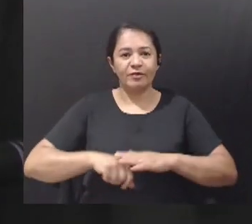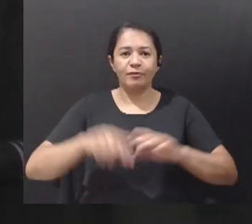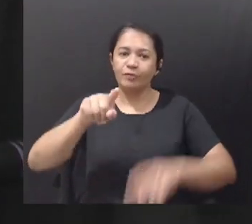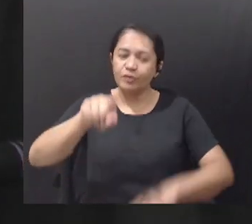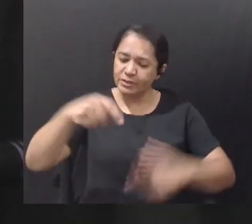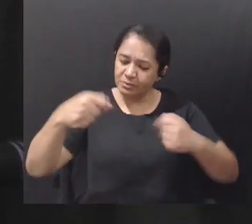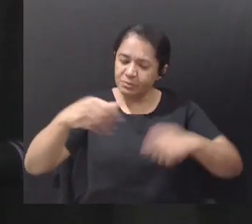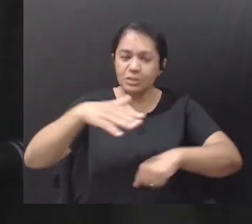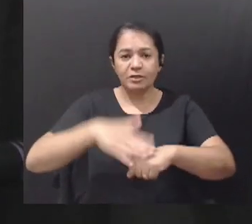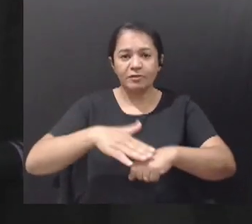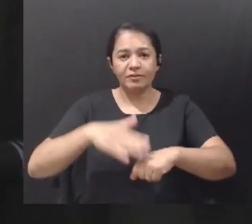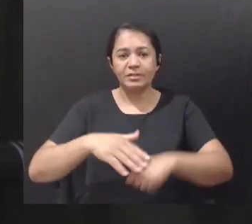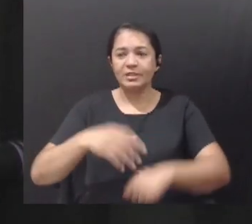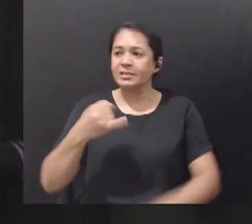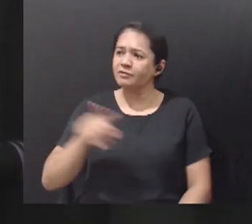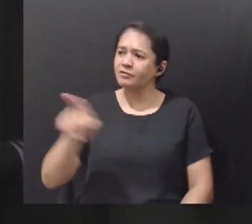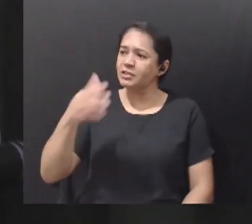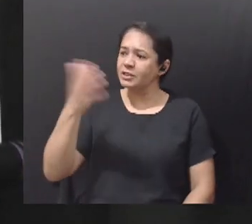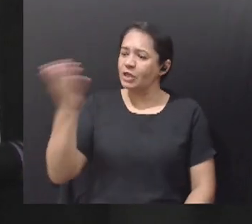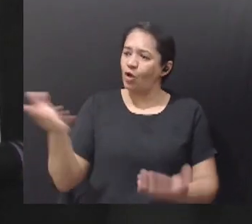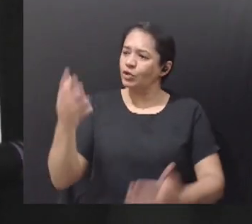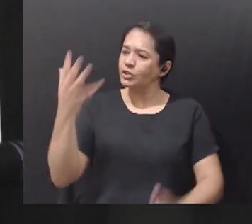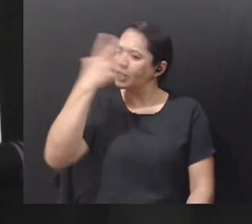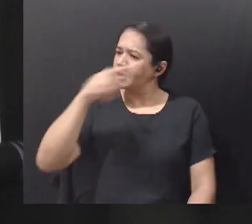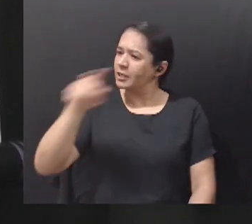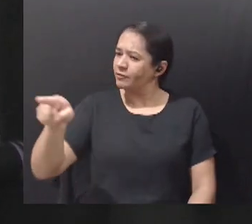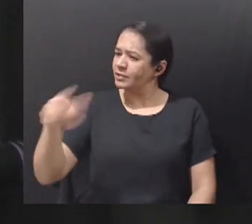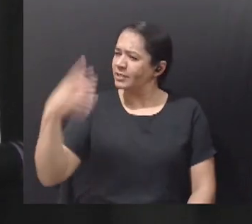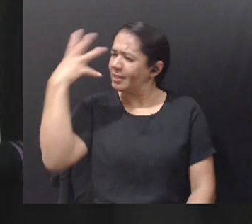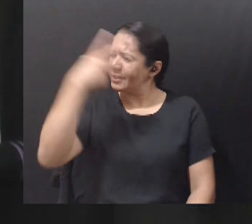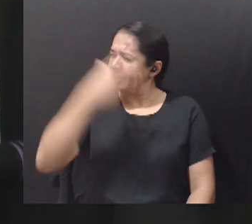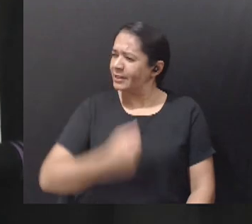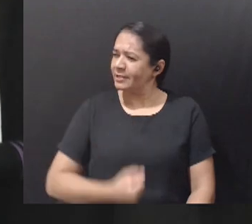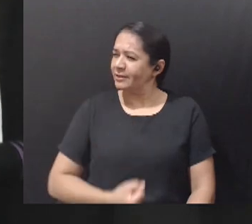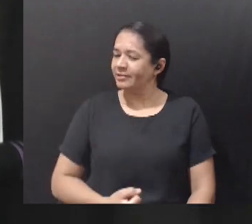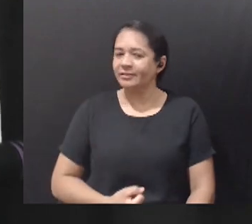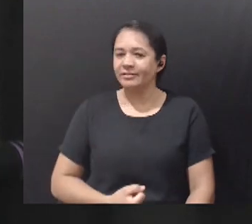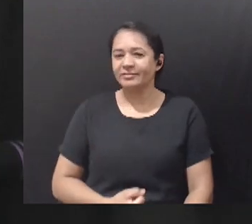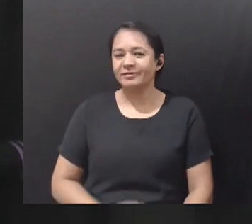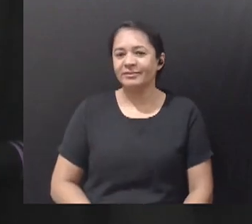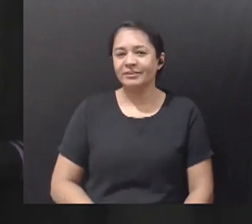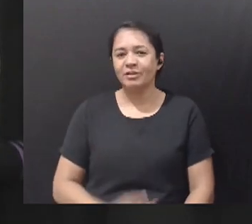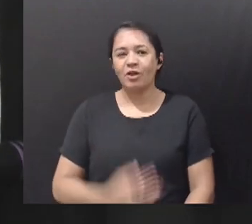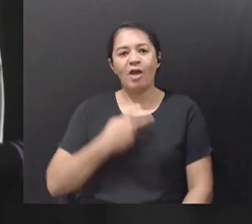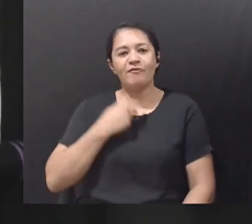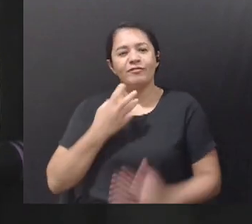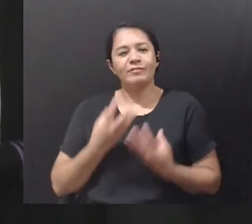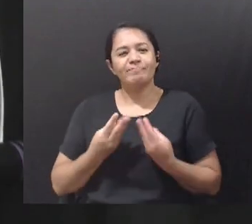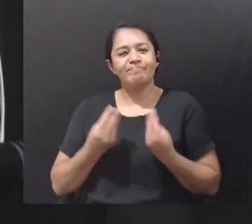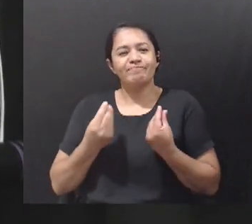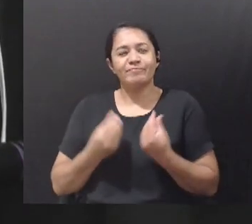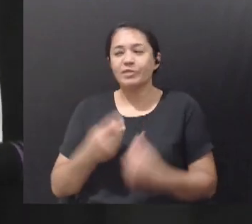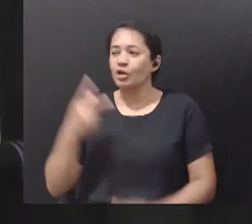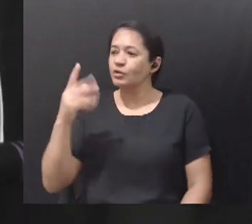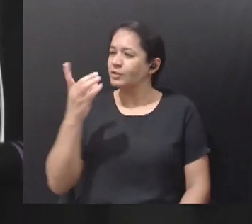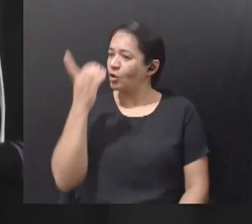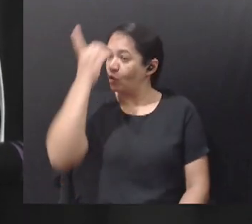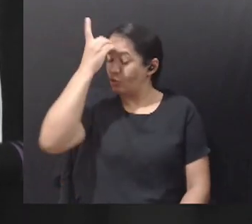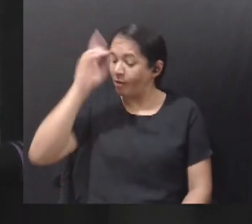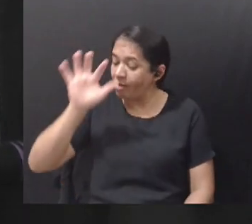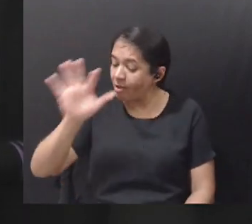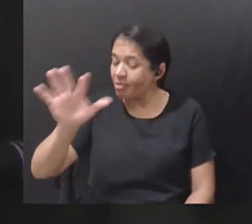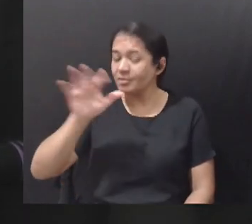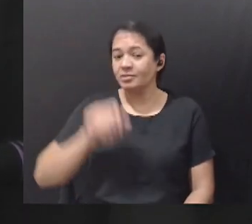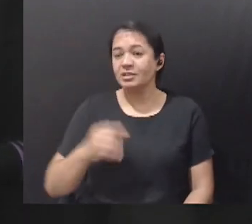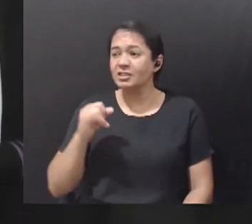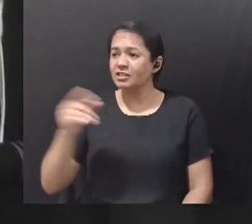linda como já falei, é porque é bonita mesmo, vocês estão vendo aí na TV, e uma voz gostosa, o seu talento é esse. Se você não tivesse